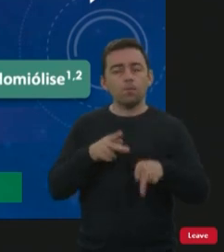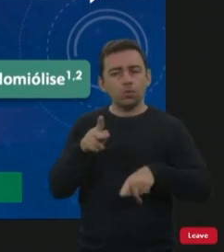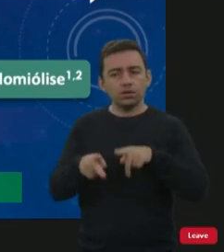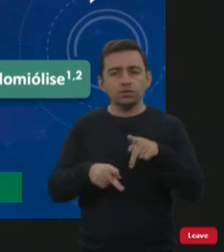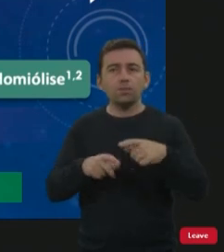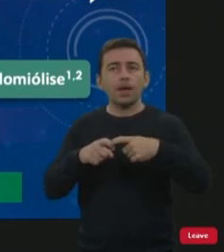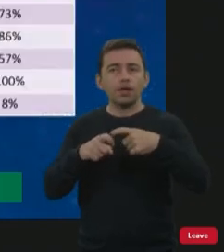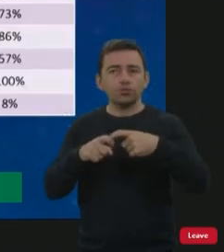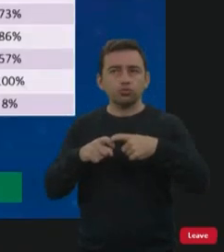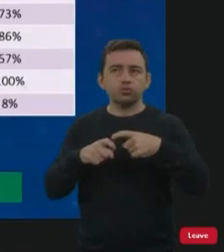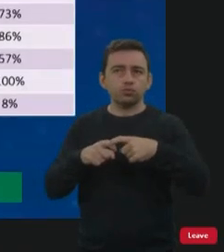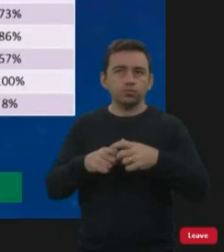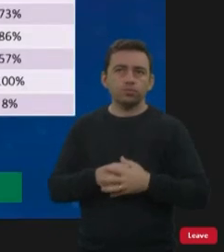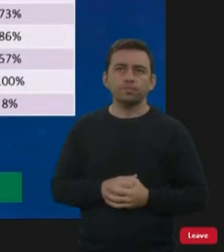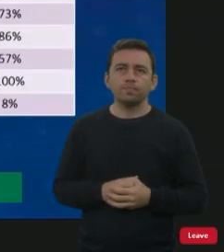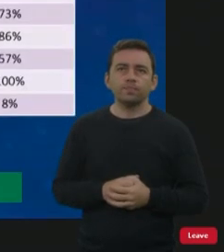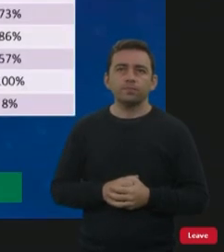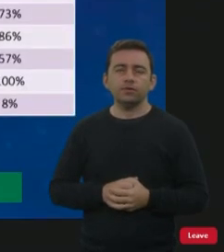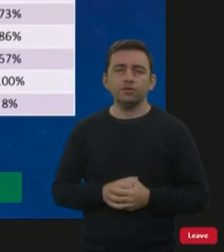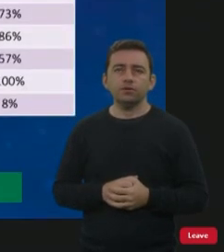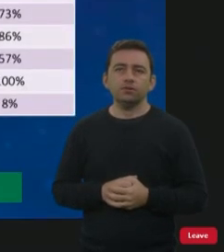médica geral. Tá?